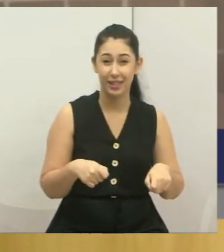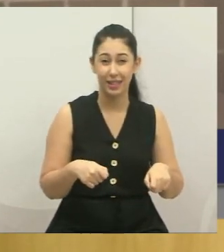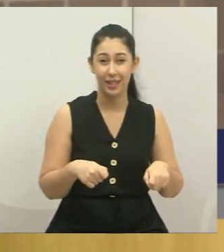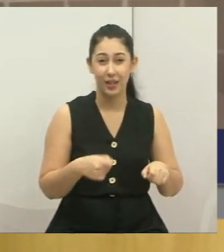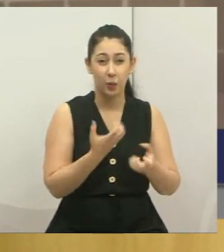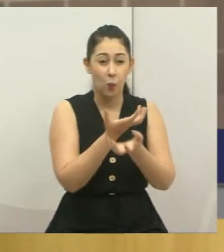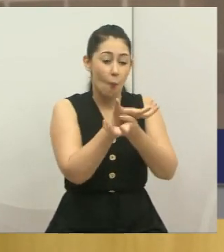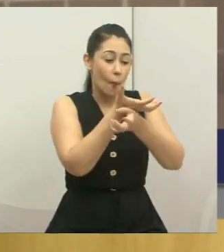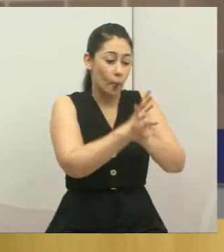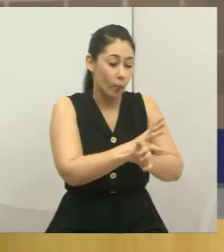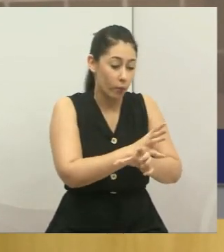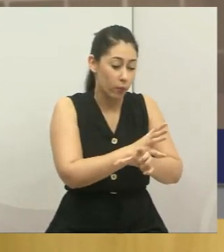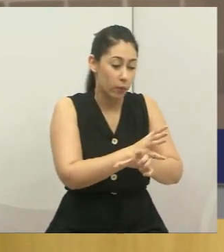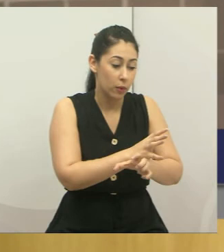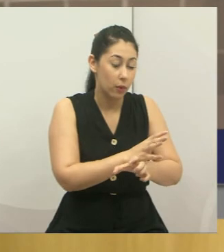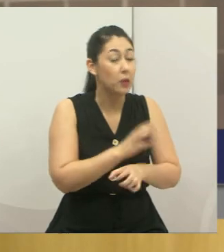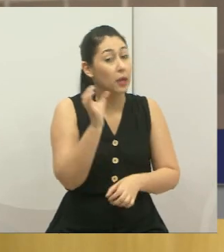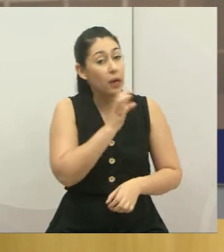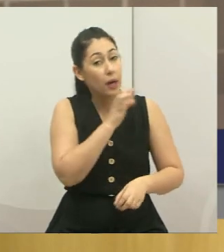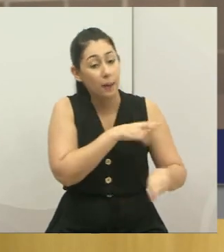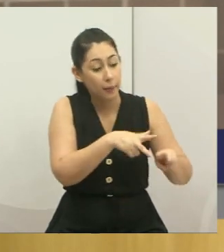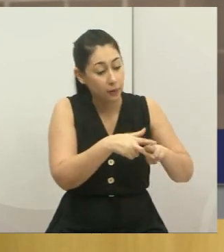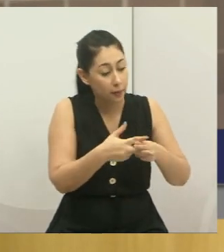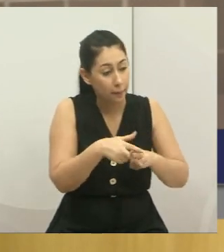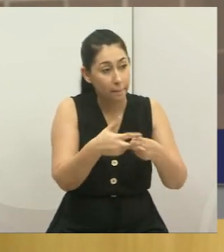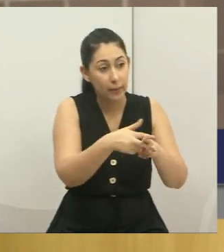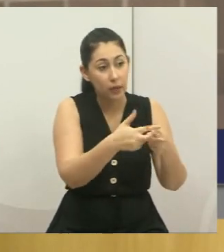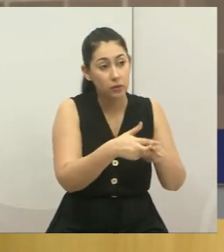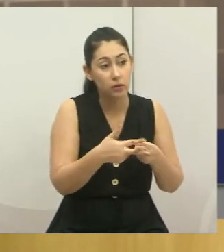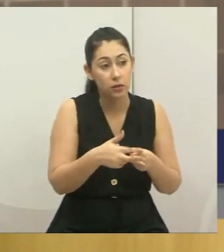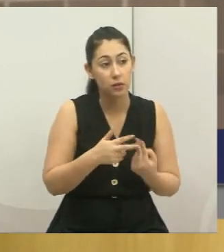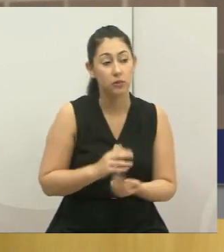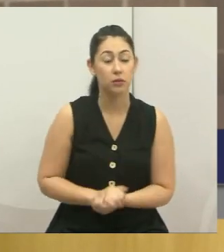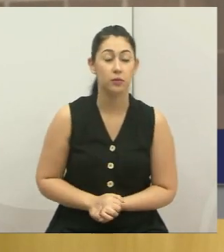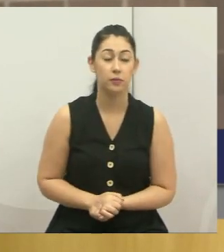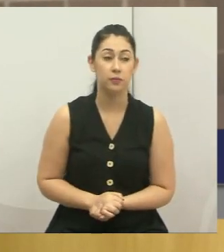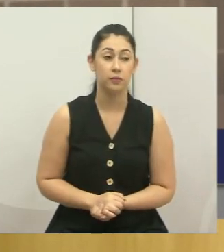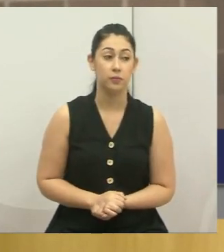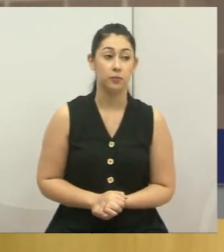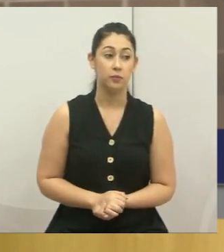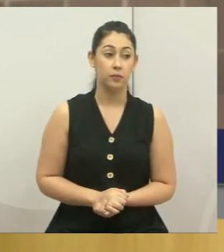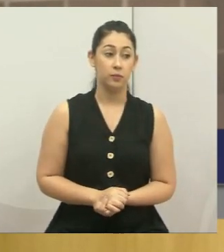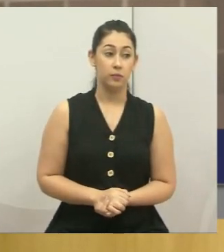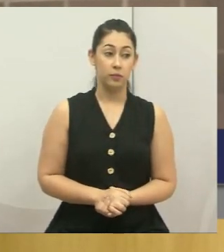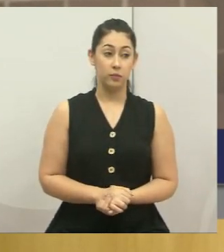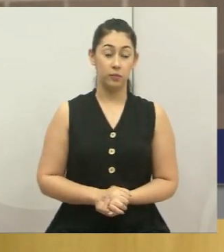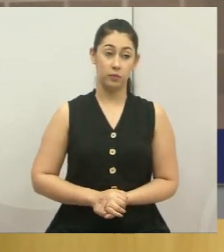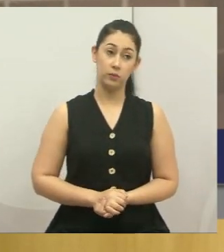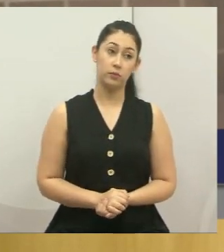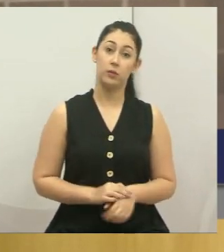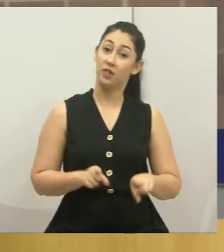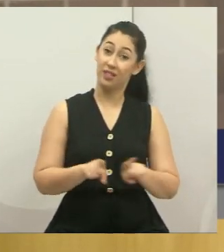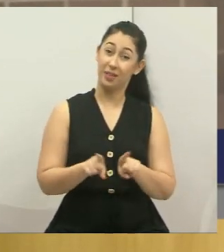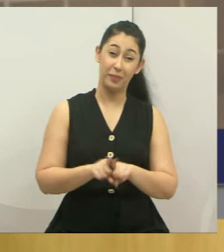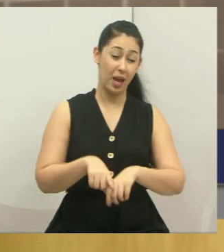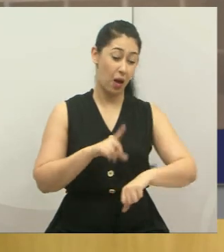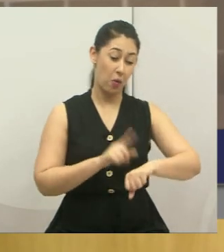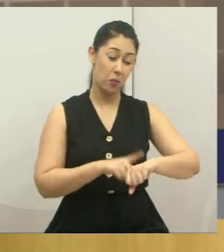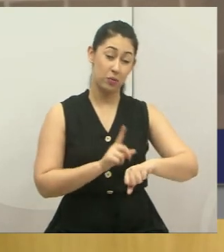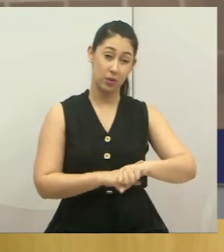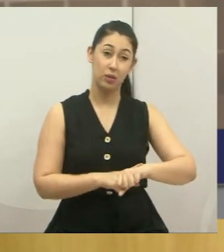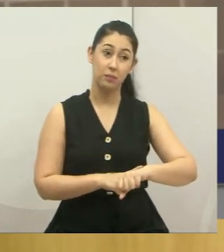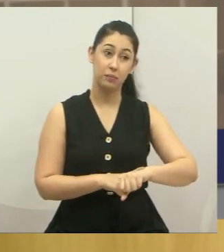a manutenção mais rápida, da maneira mais rápida possível. Com relação ao tempo,